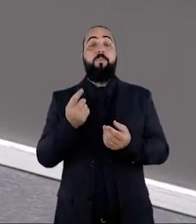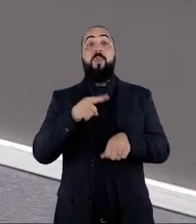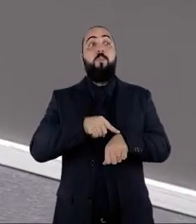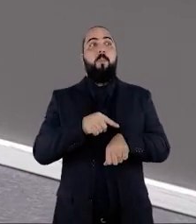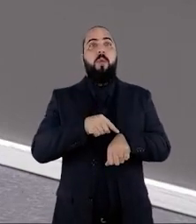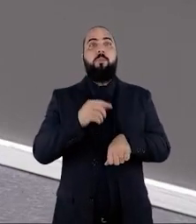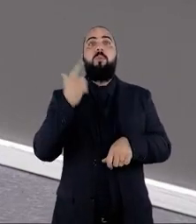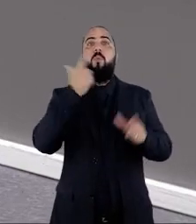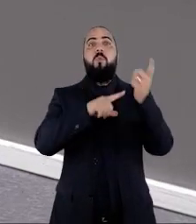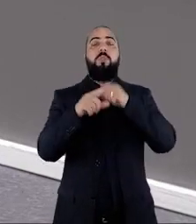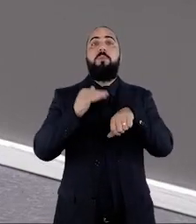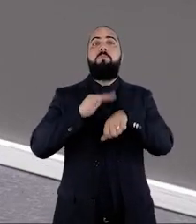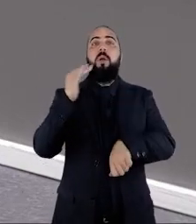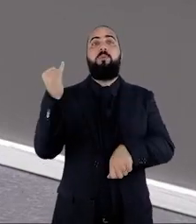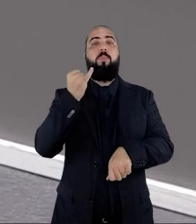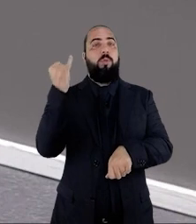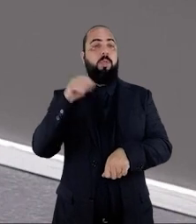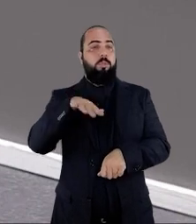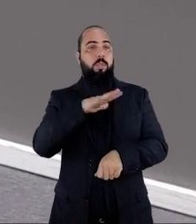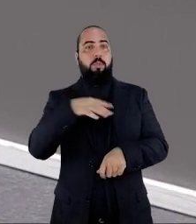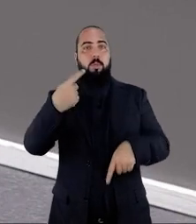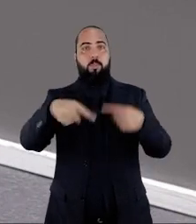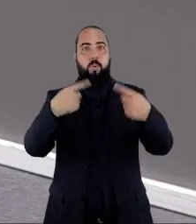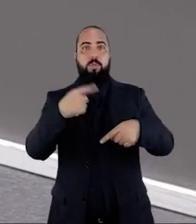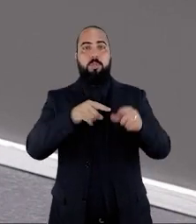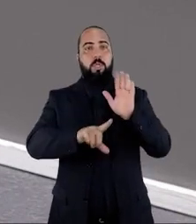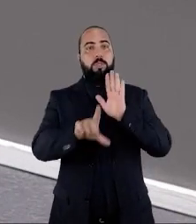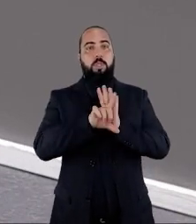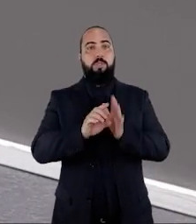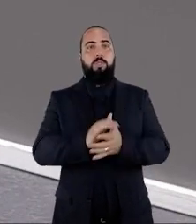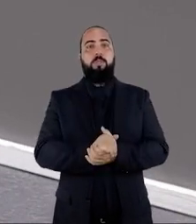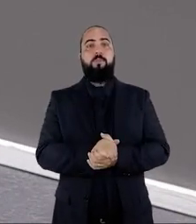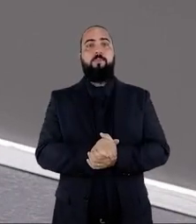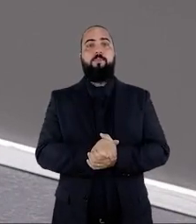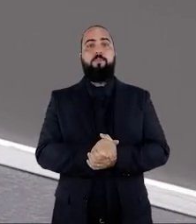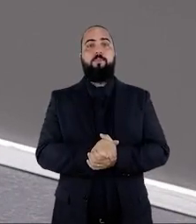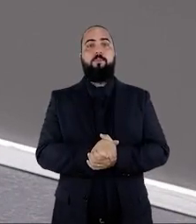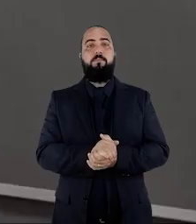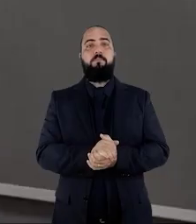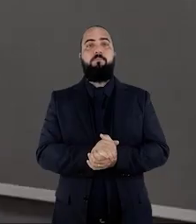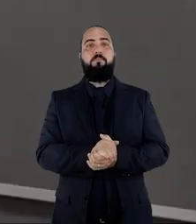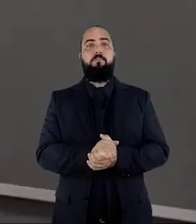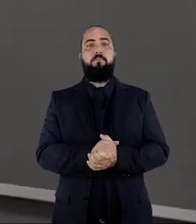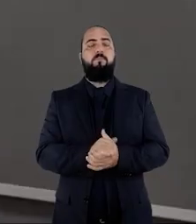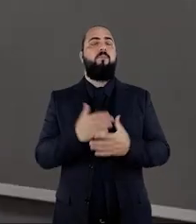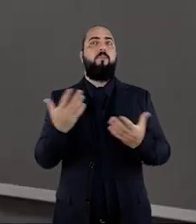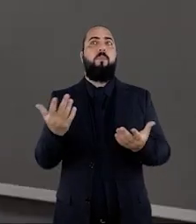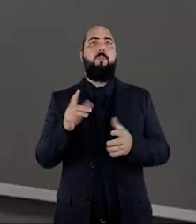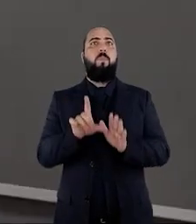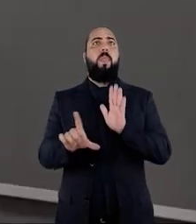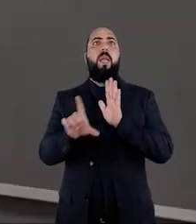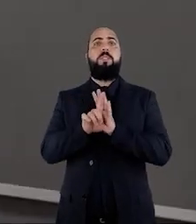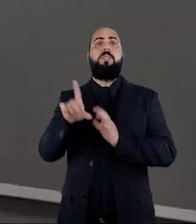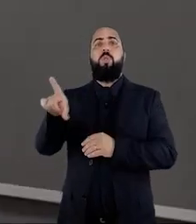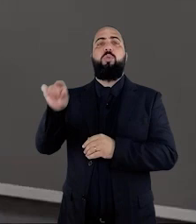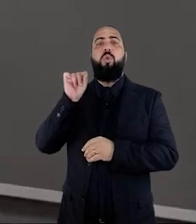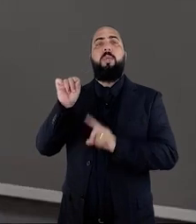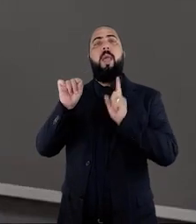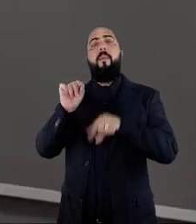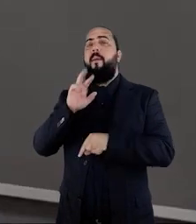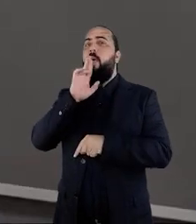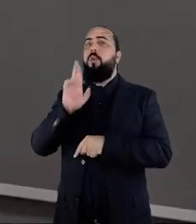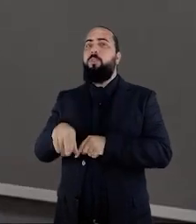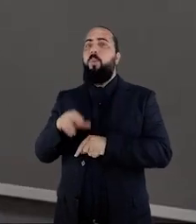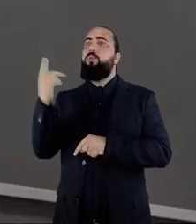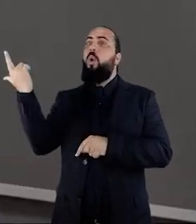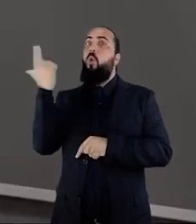vocês representam as conquistas mais importantes desses grupos no campo da política legislativa? Que legislação eu elegeria